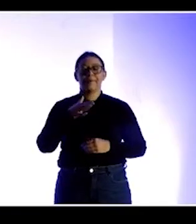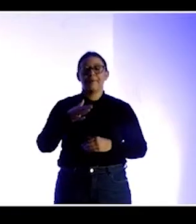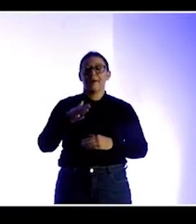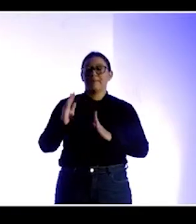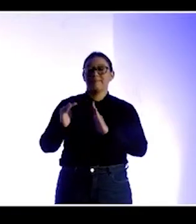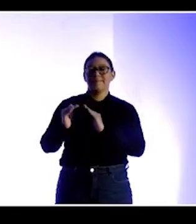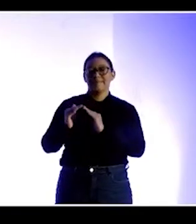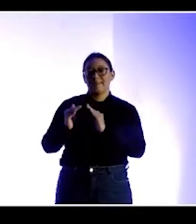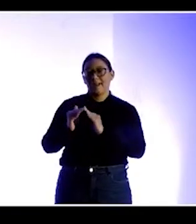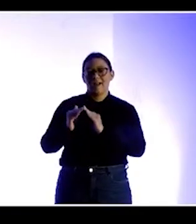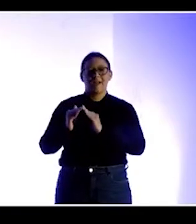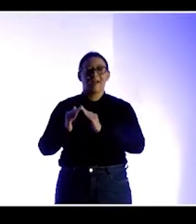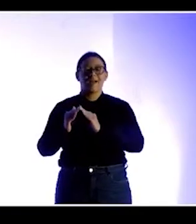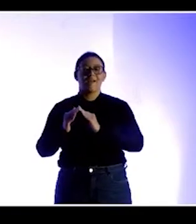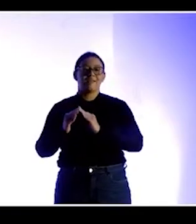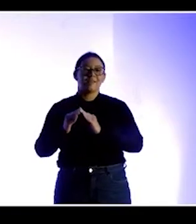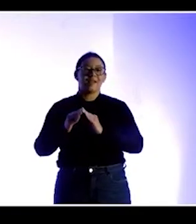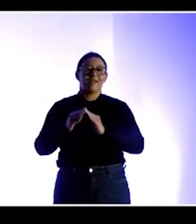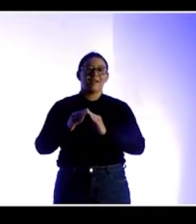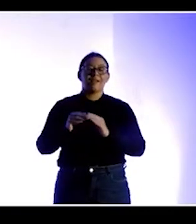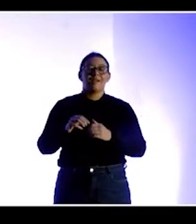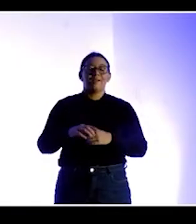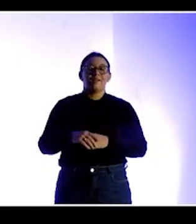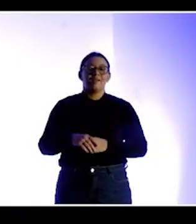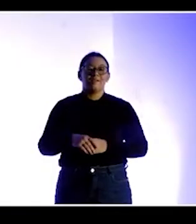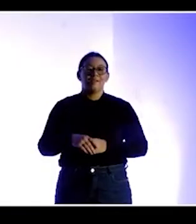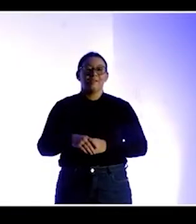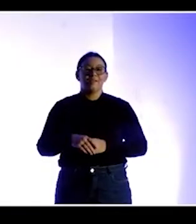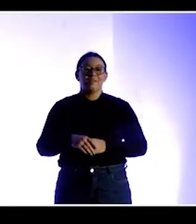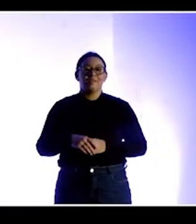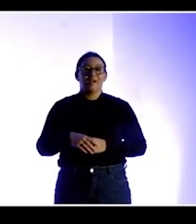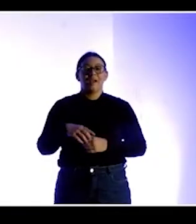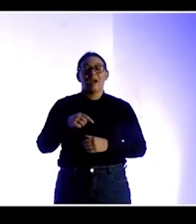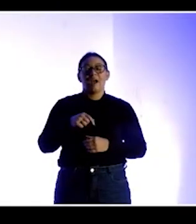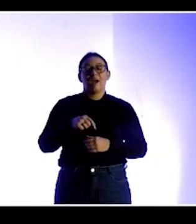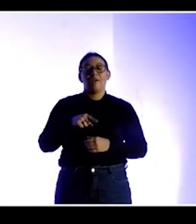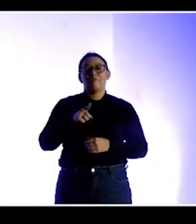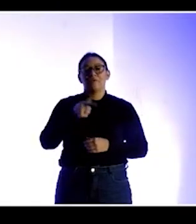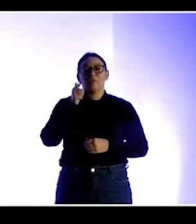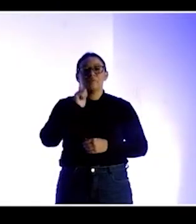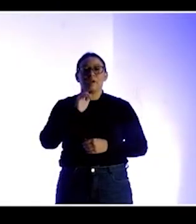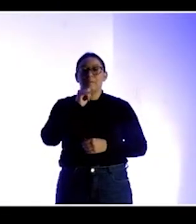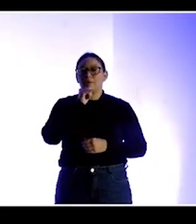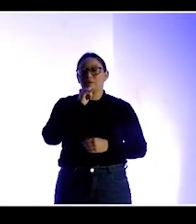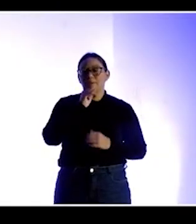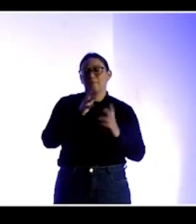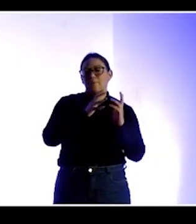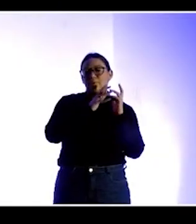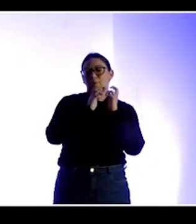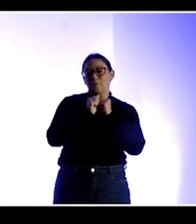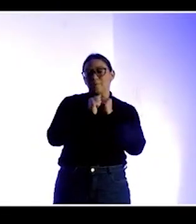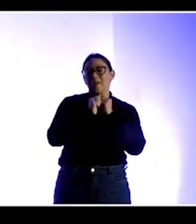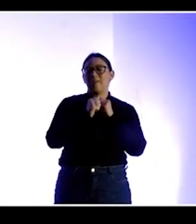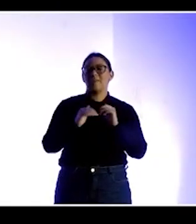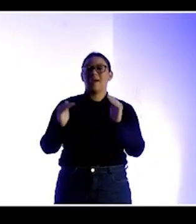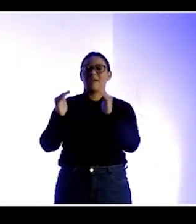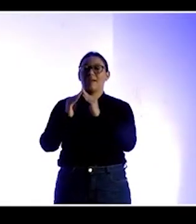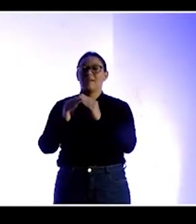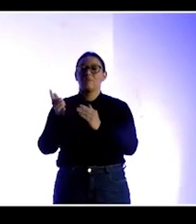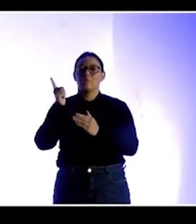feito com cargas lentas. Enquanto você dorme, o carro enche o tanque. De manhã cedo está tudo pronto para andar de